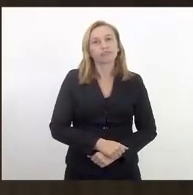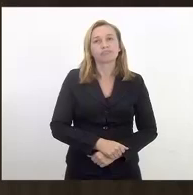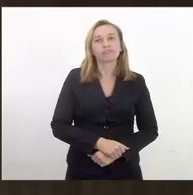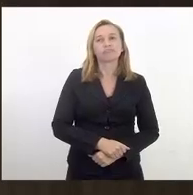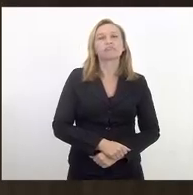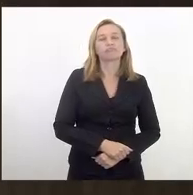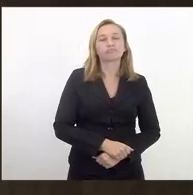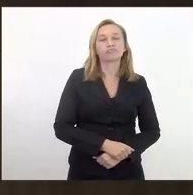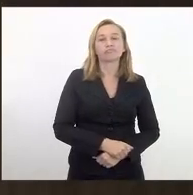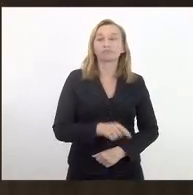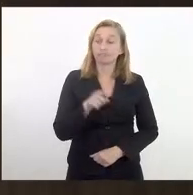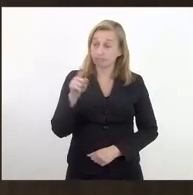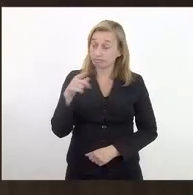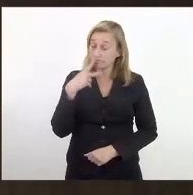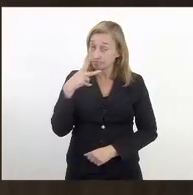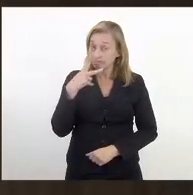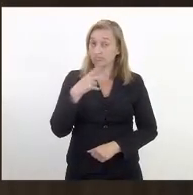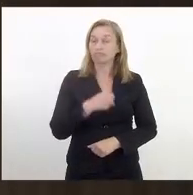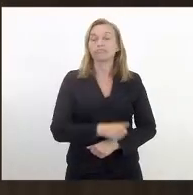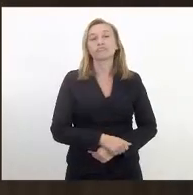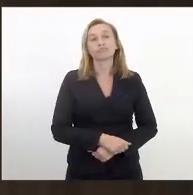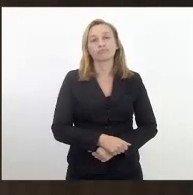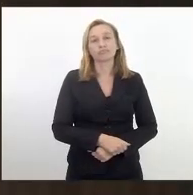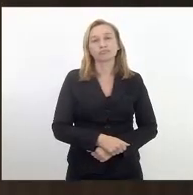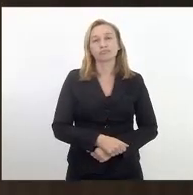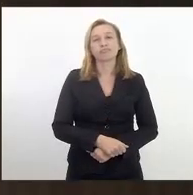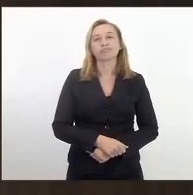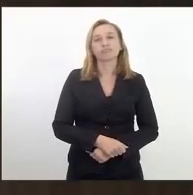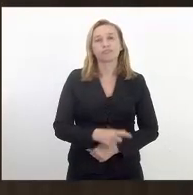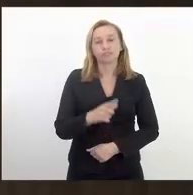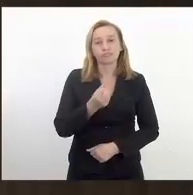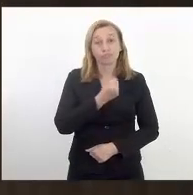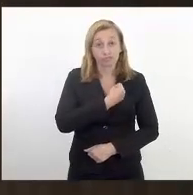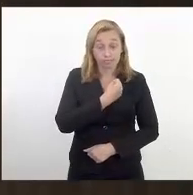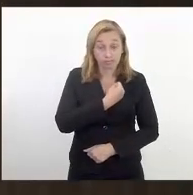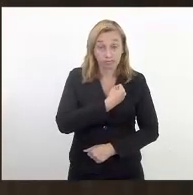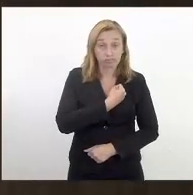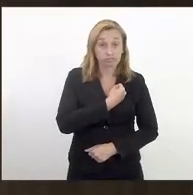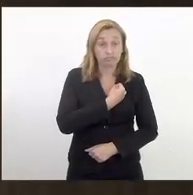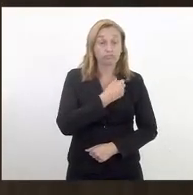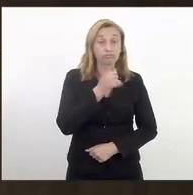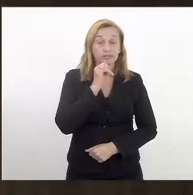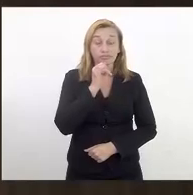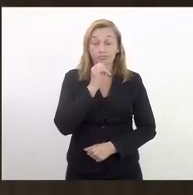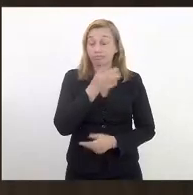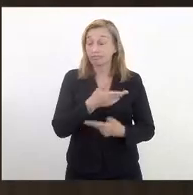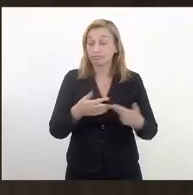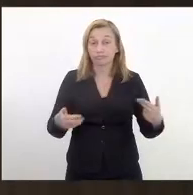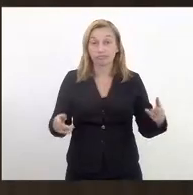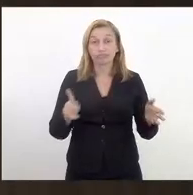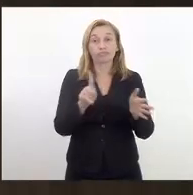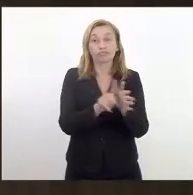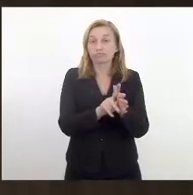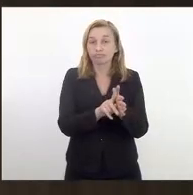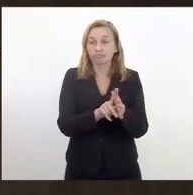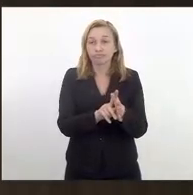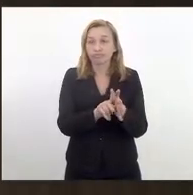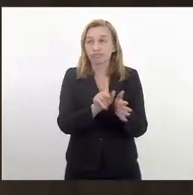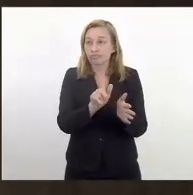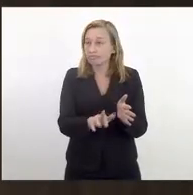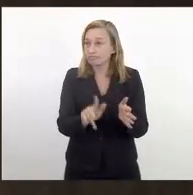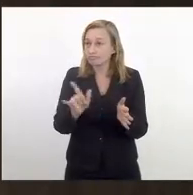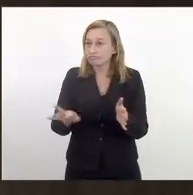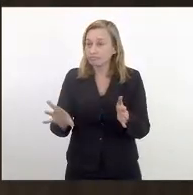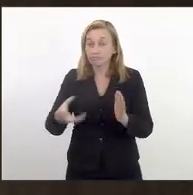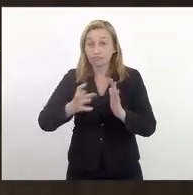que você desenvolveu e nós temos dado sucessivos exemplos e projetos votados por diferente bancadas